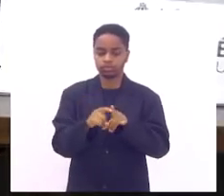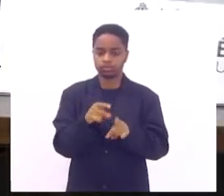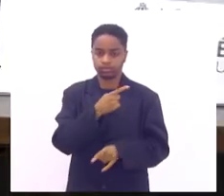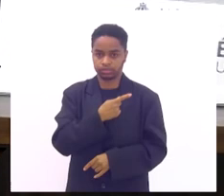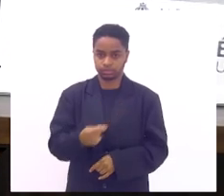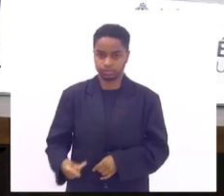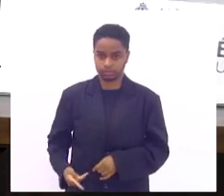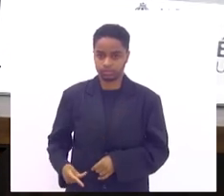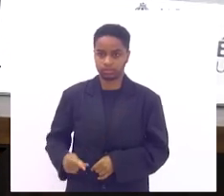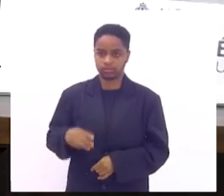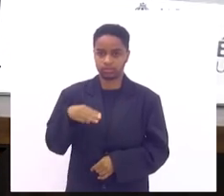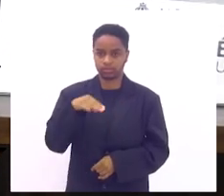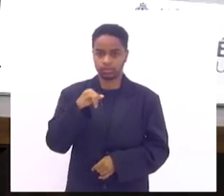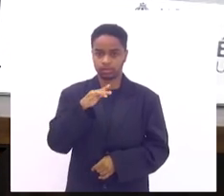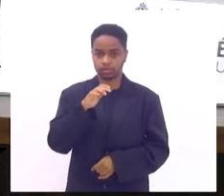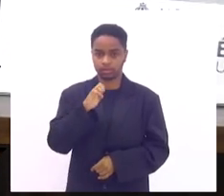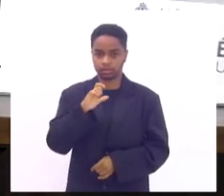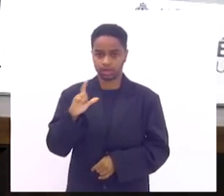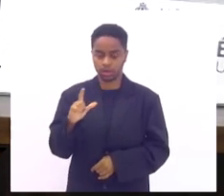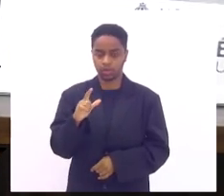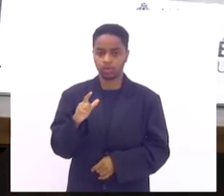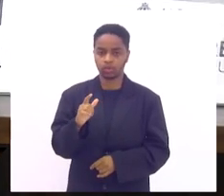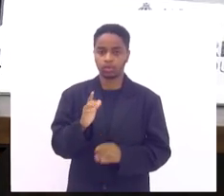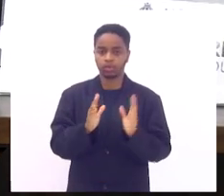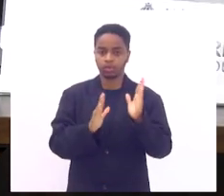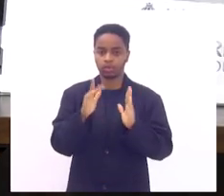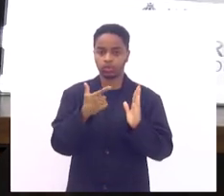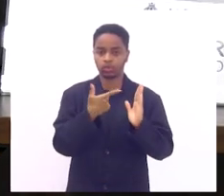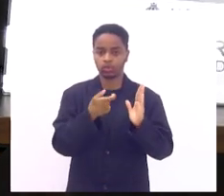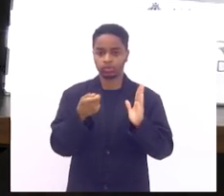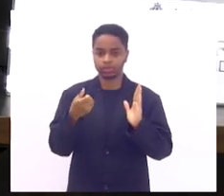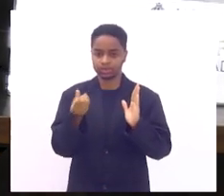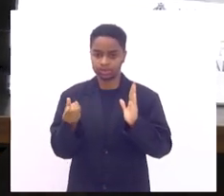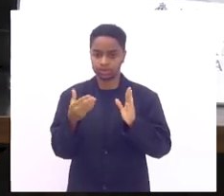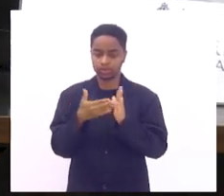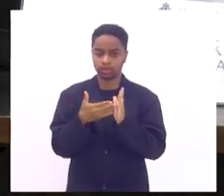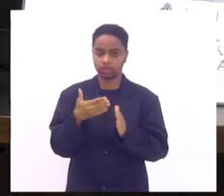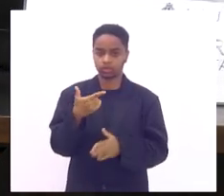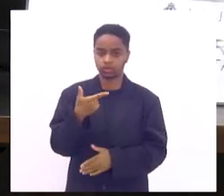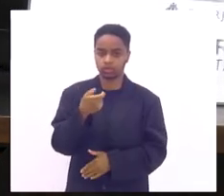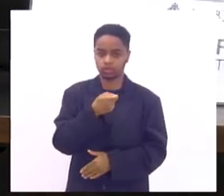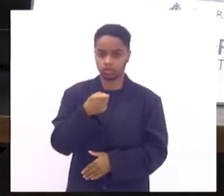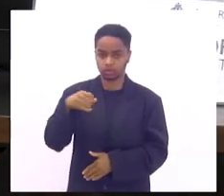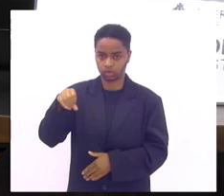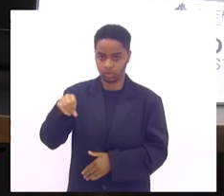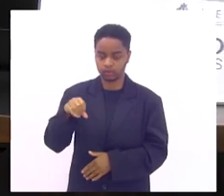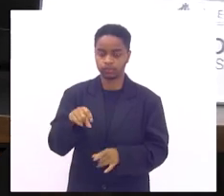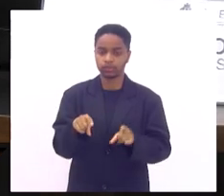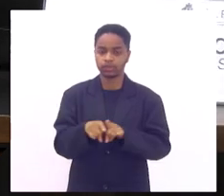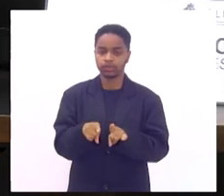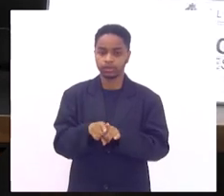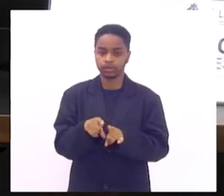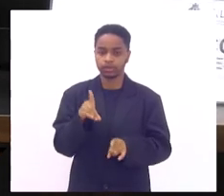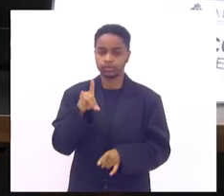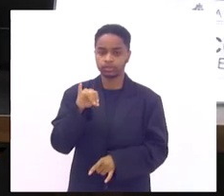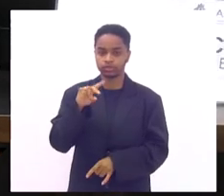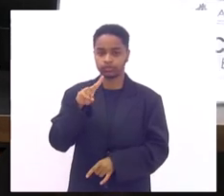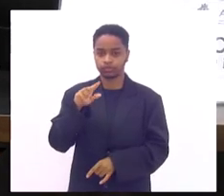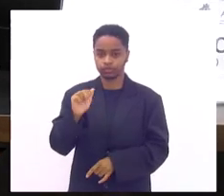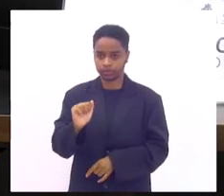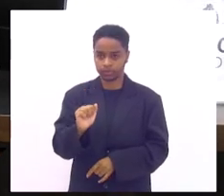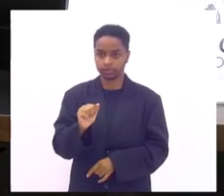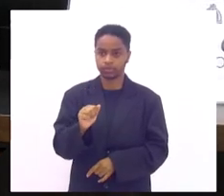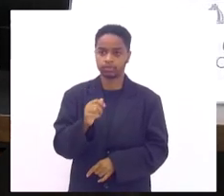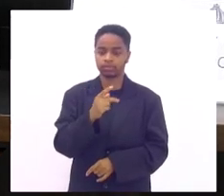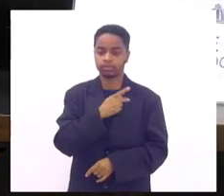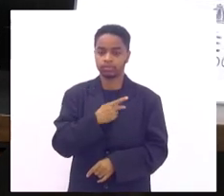presidente Antônio Miguel Fernandes, presidente de 2006 a 2009 do nosso CRCRJ, a presidente Diva Gesualdi,